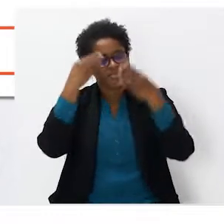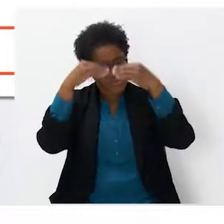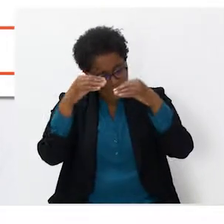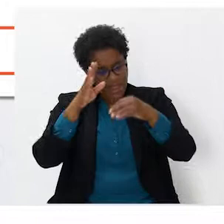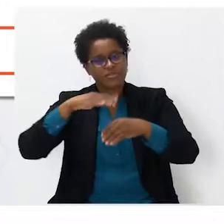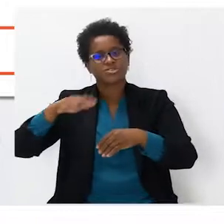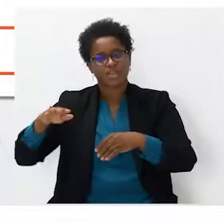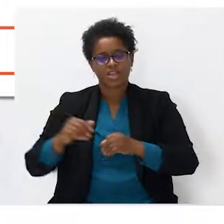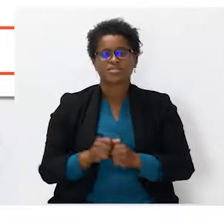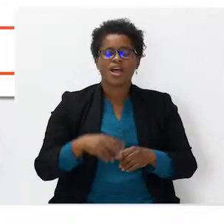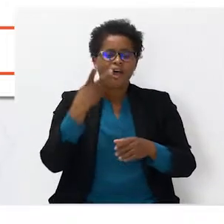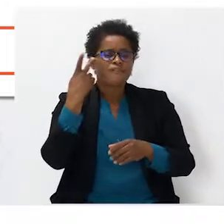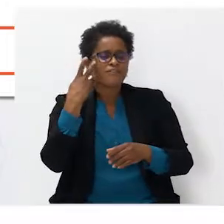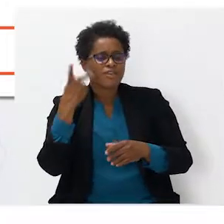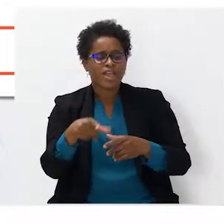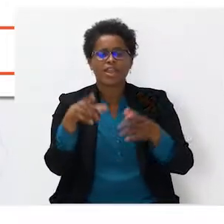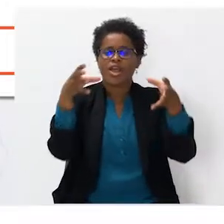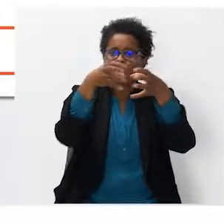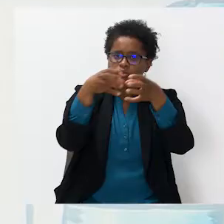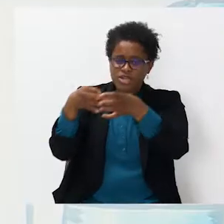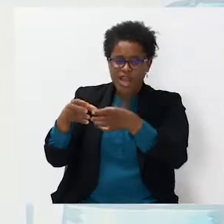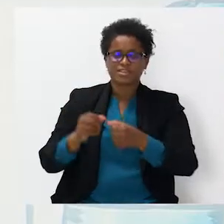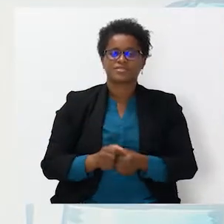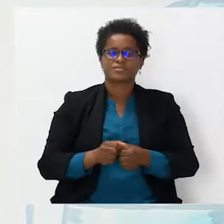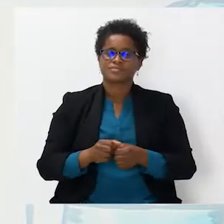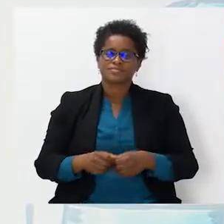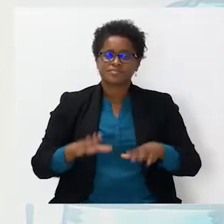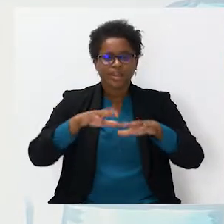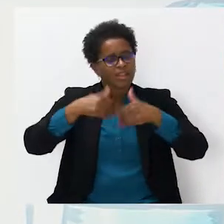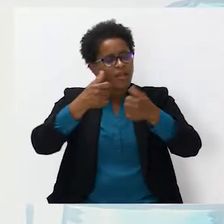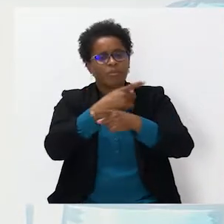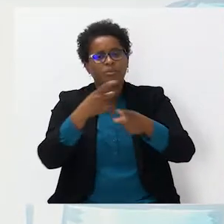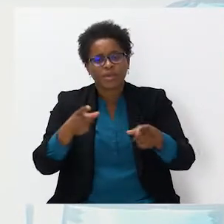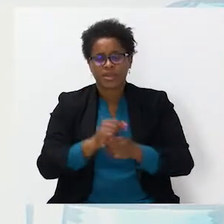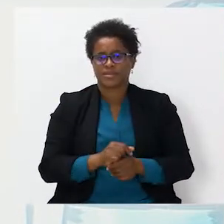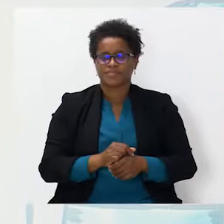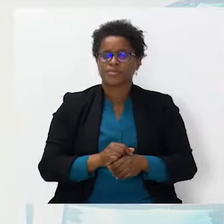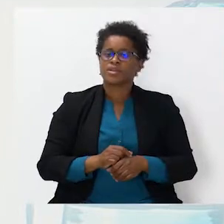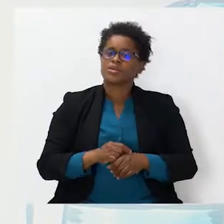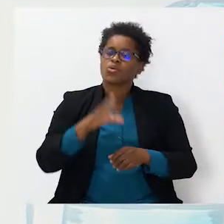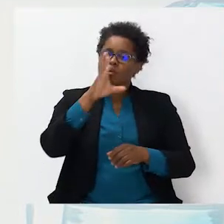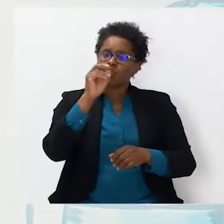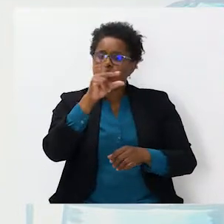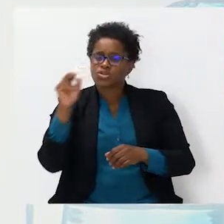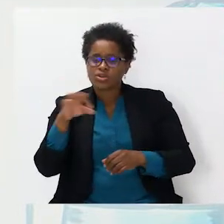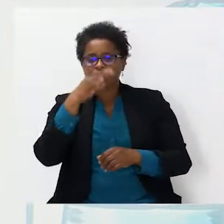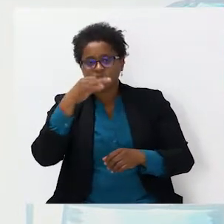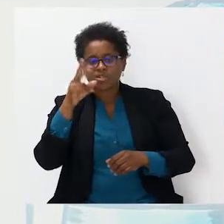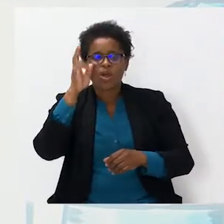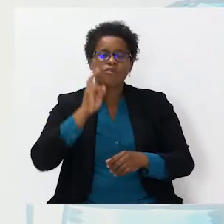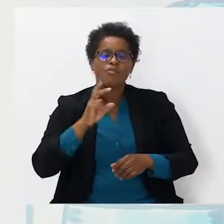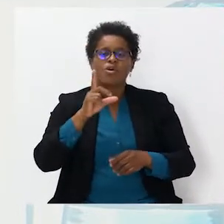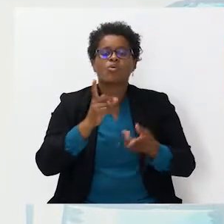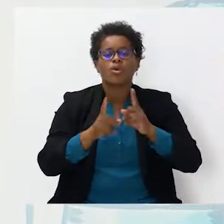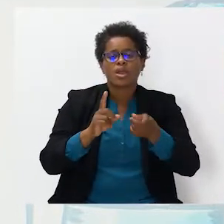as crianças a viver em comunidade. Por quê? Porque o João disse ao avô o quê?